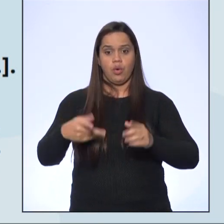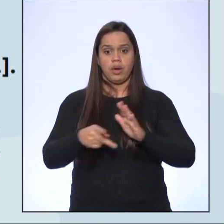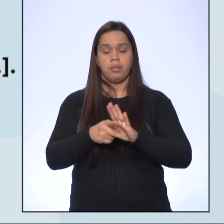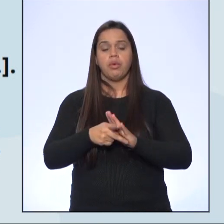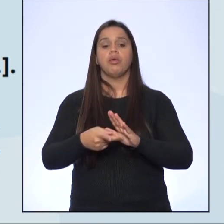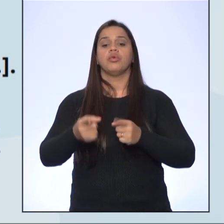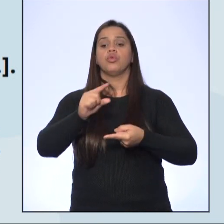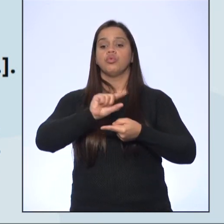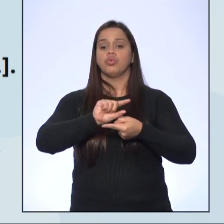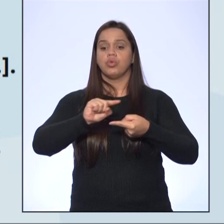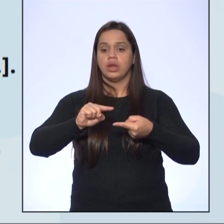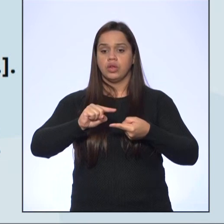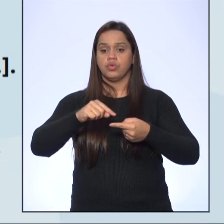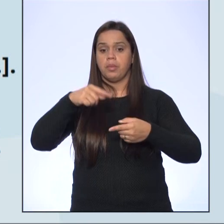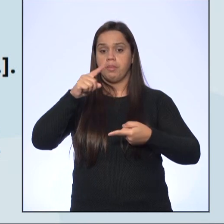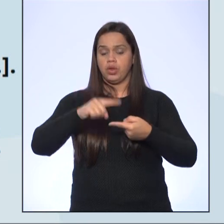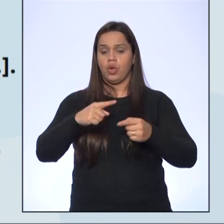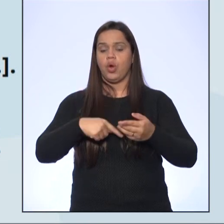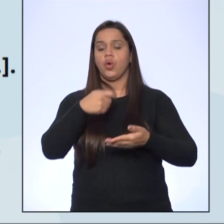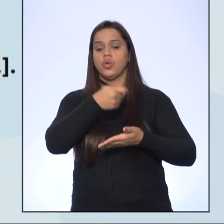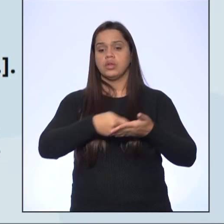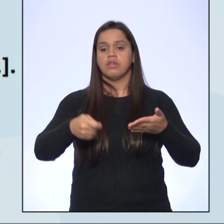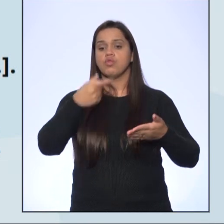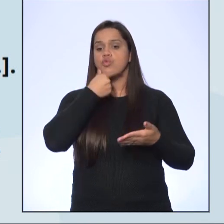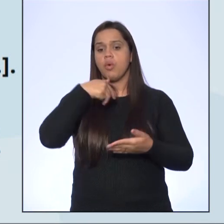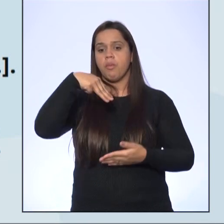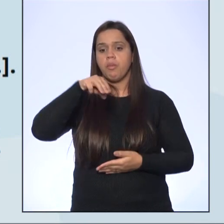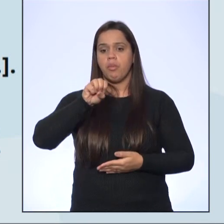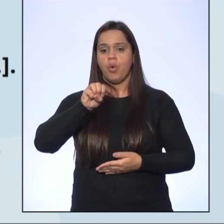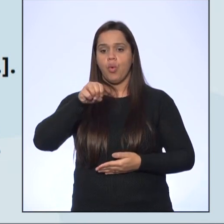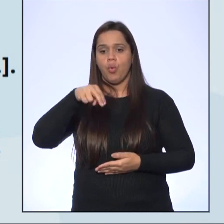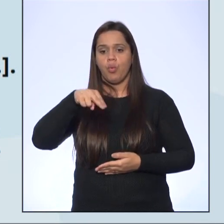Montesquieu. Então, vamos lá.